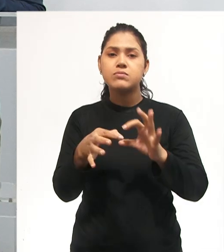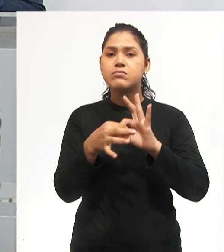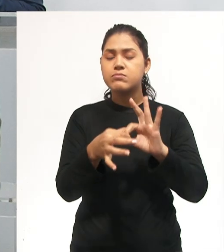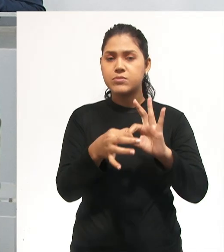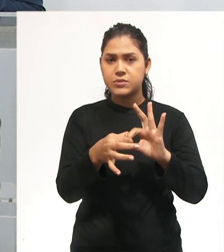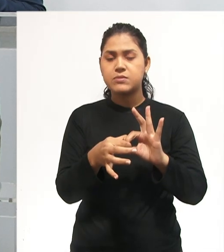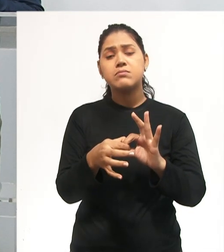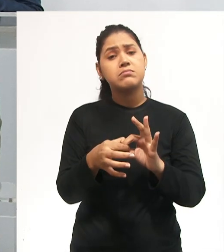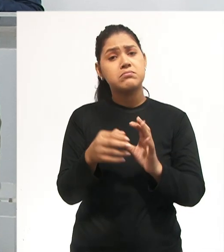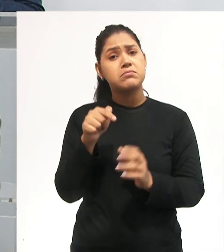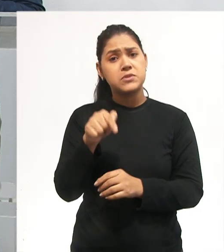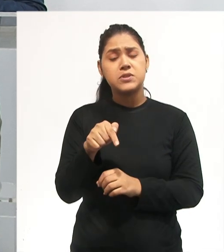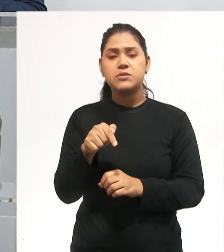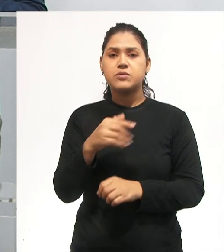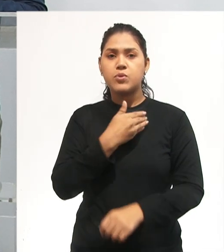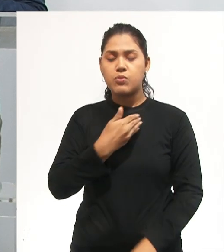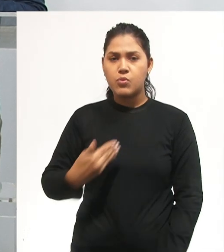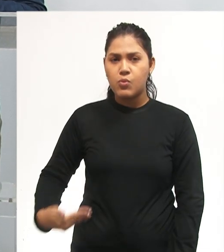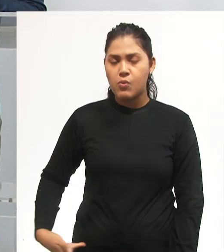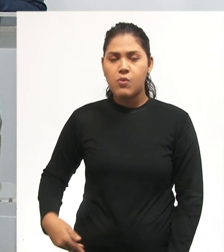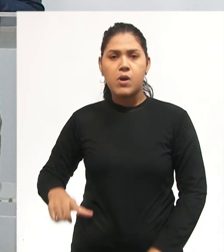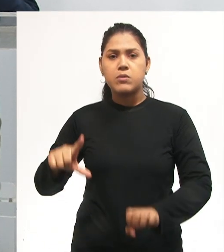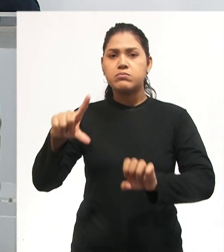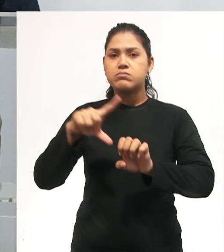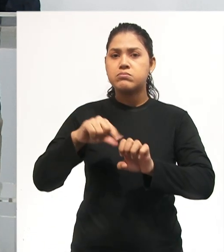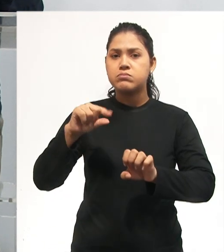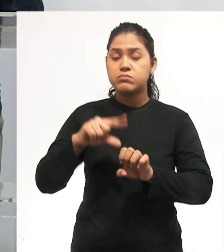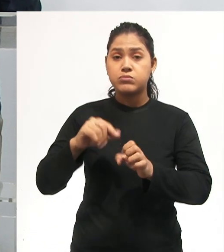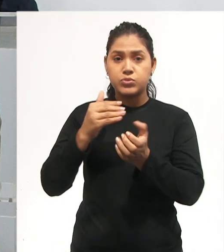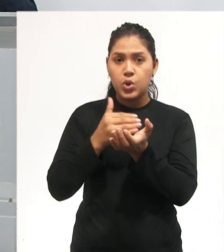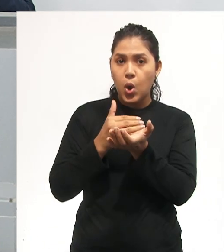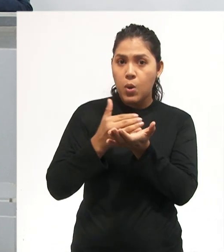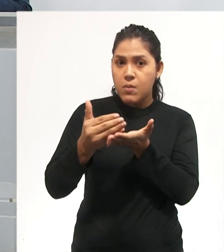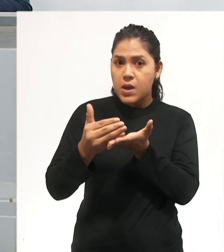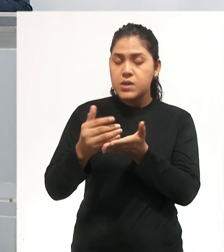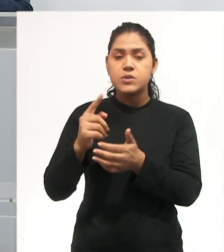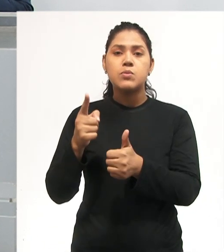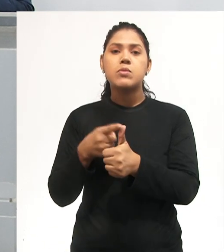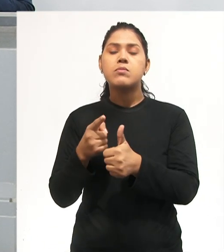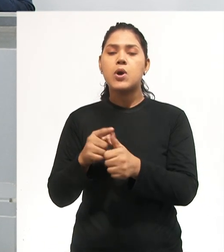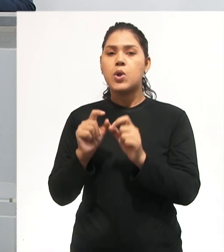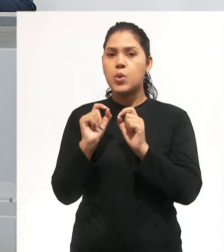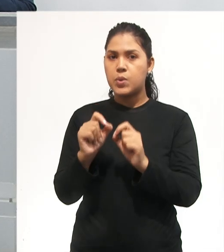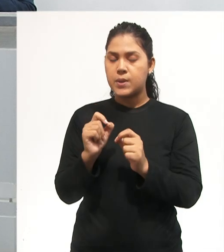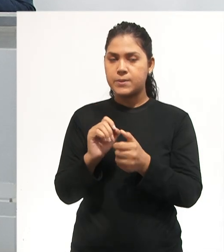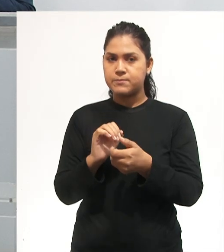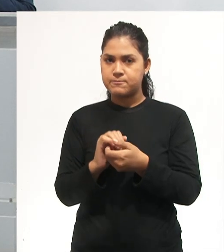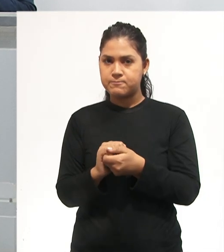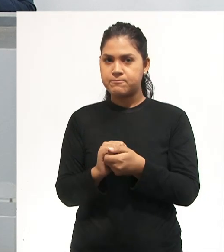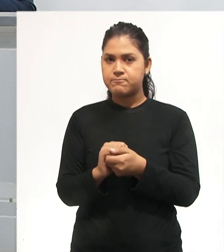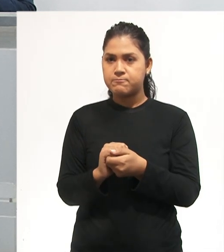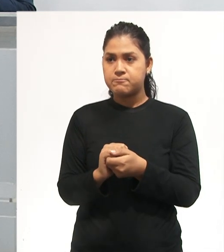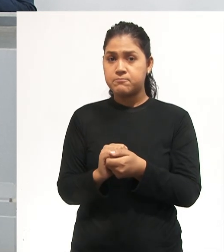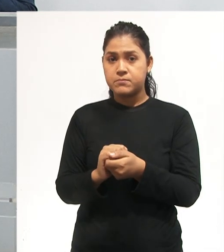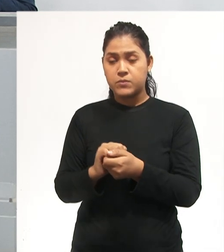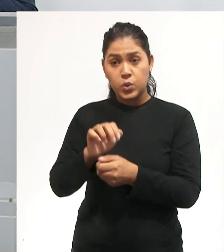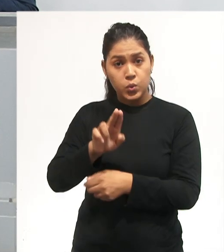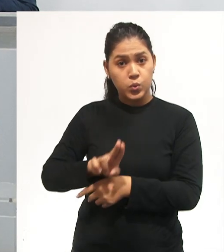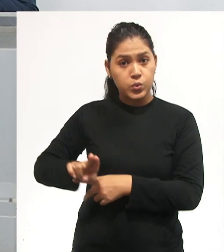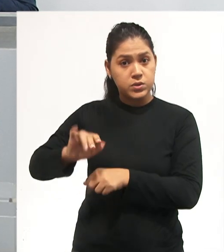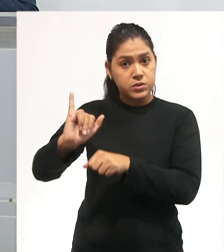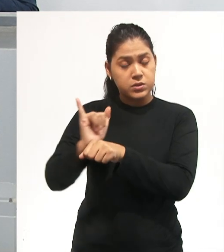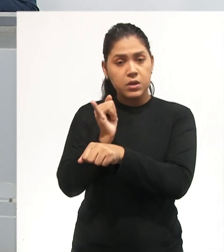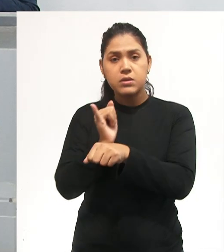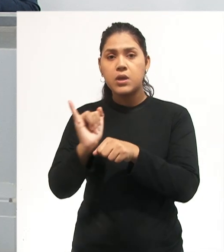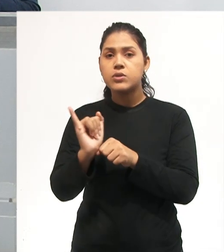Estado empreendedor ele se localiza, tá? Ele traz essa roupagem, né, da nova gestão pública em